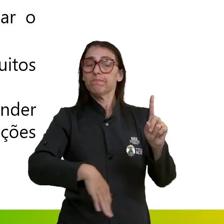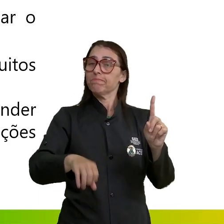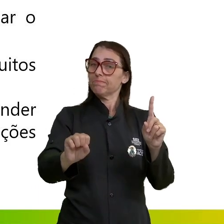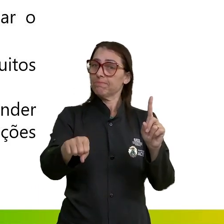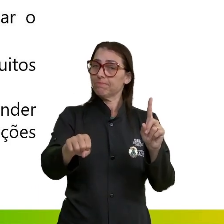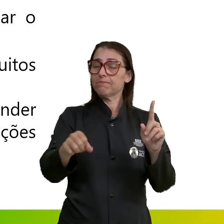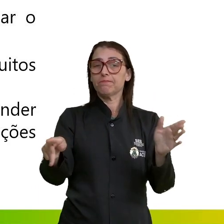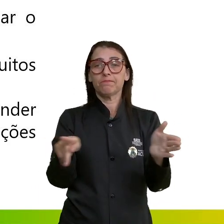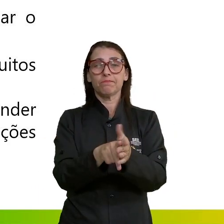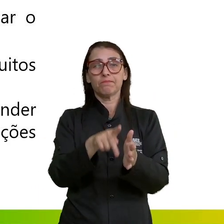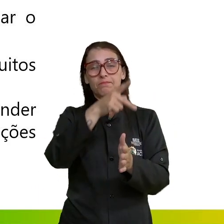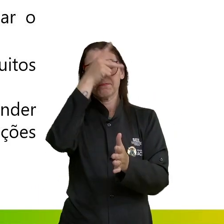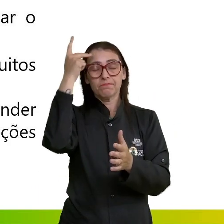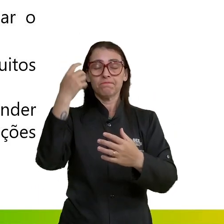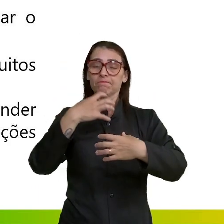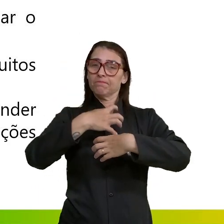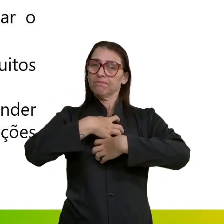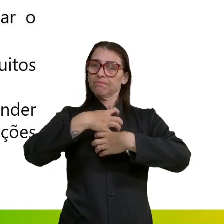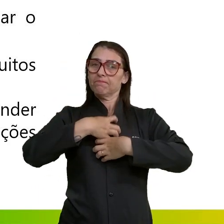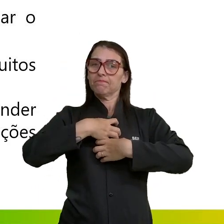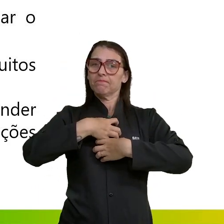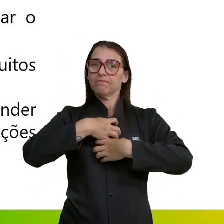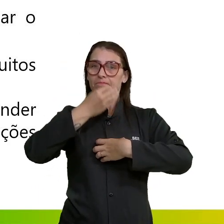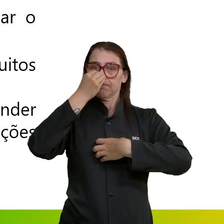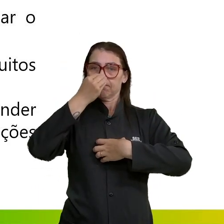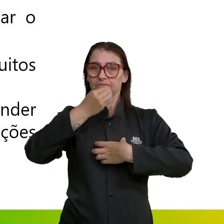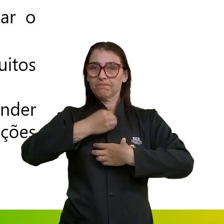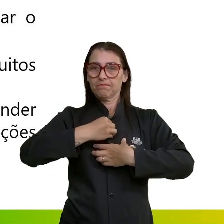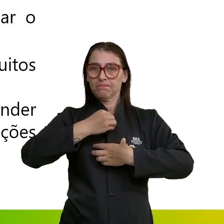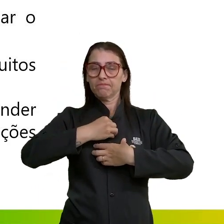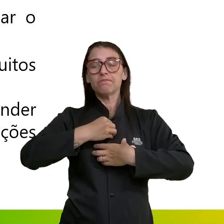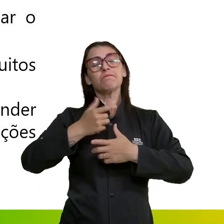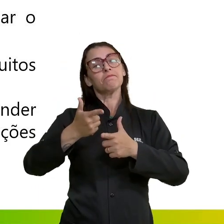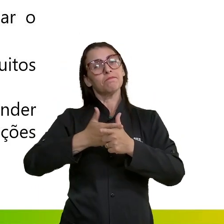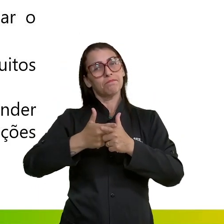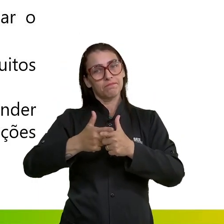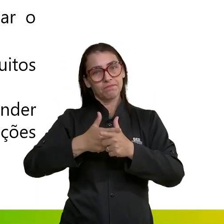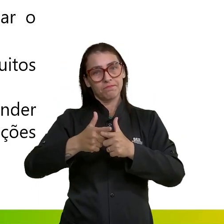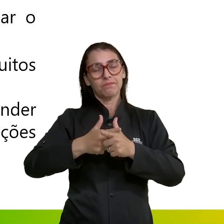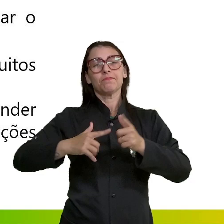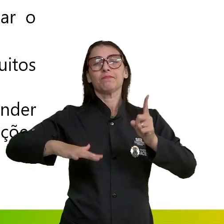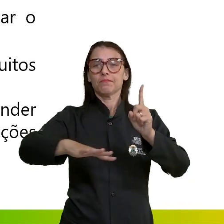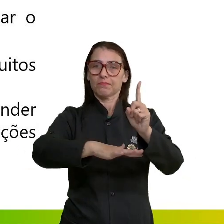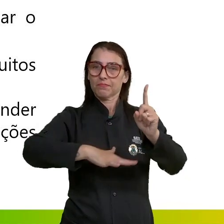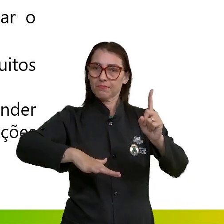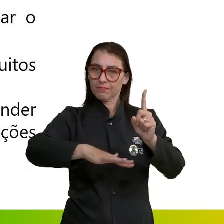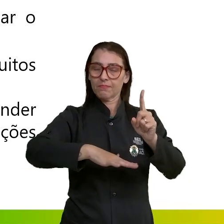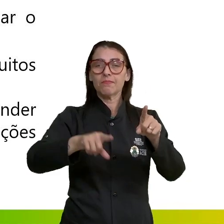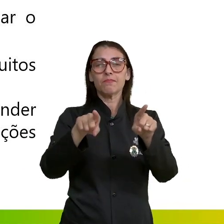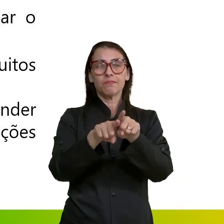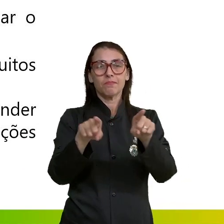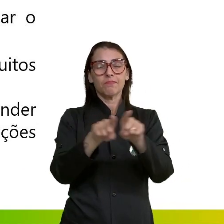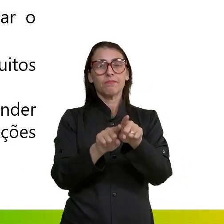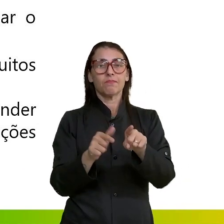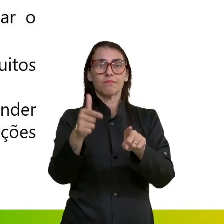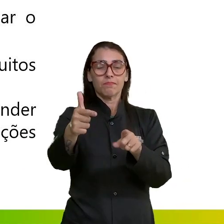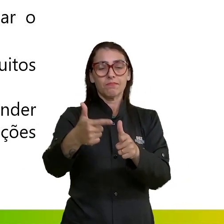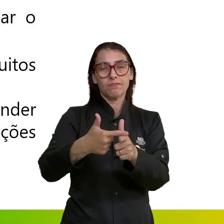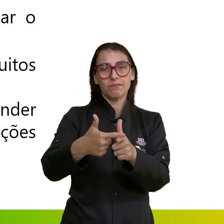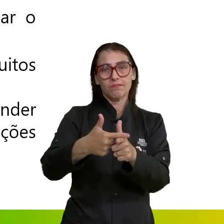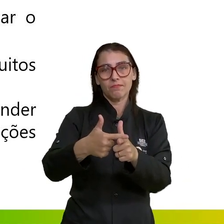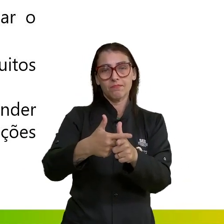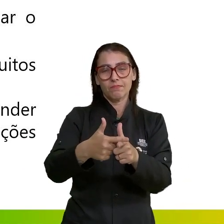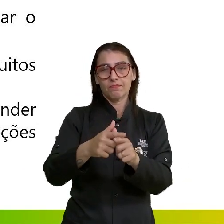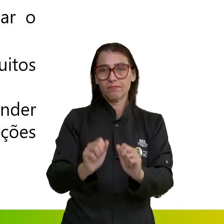vezes as próprias pessoas se sentem excluídas e isso é um problema de ordem social, aliado aí a outros